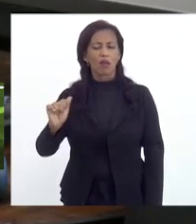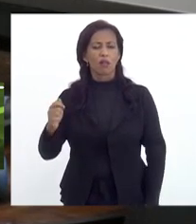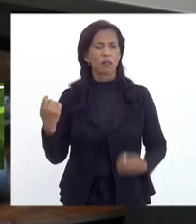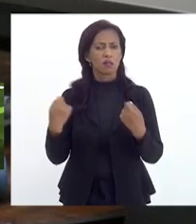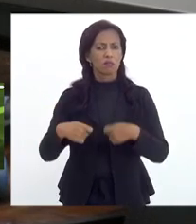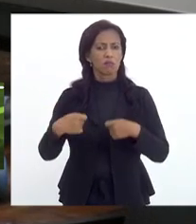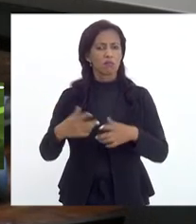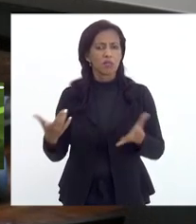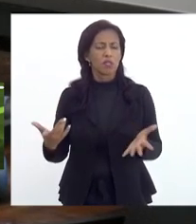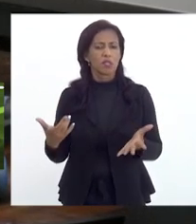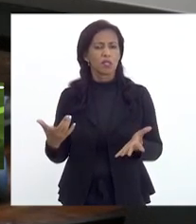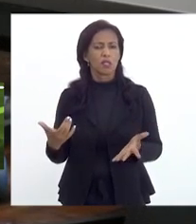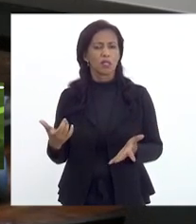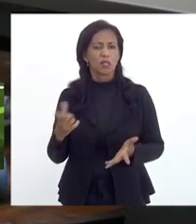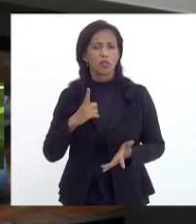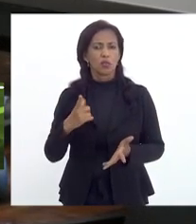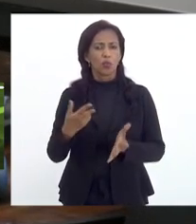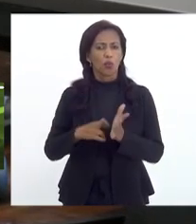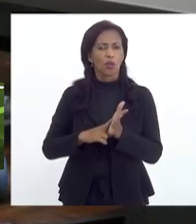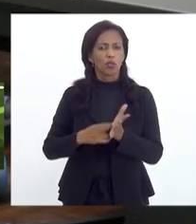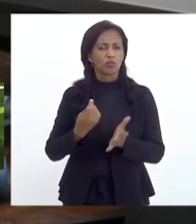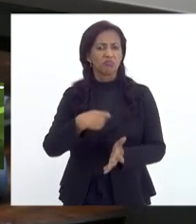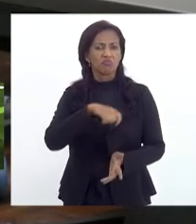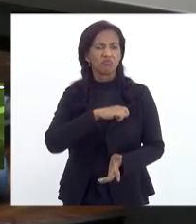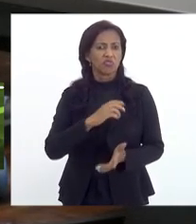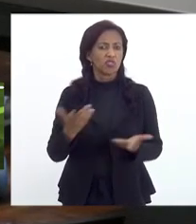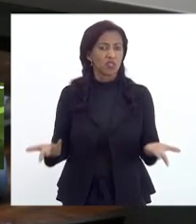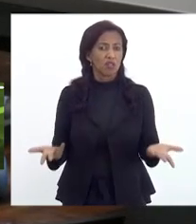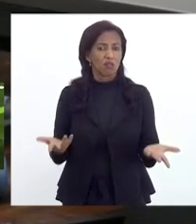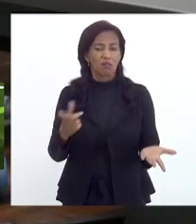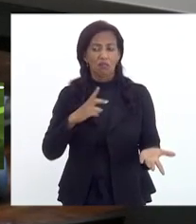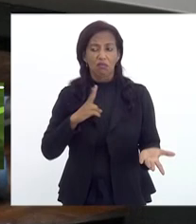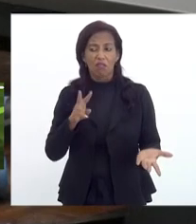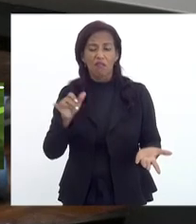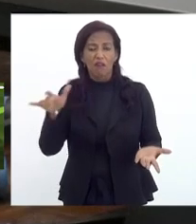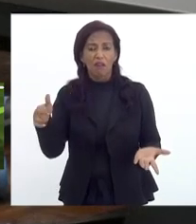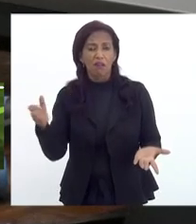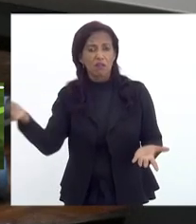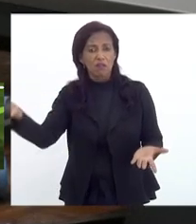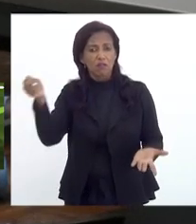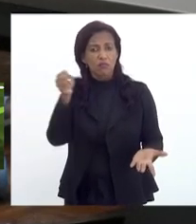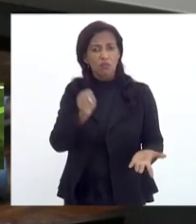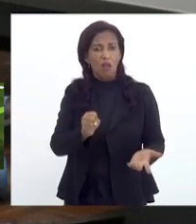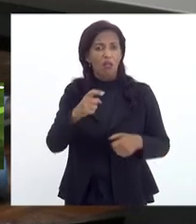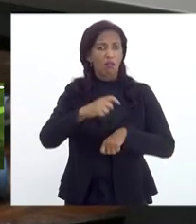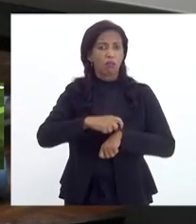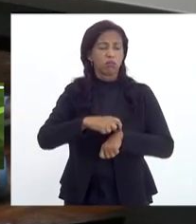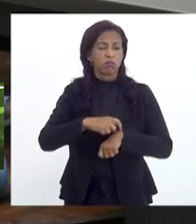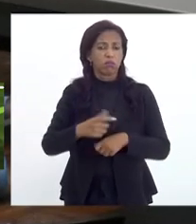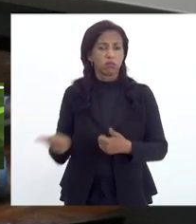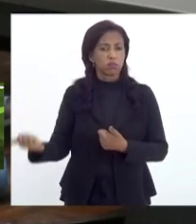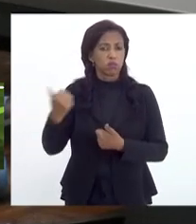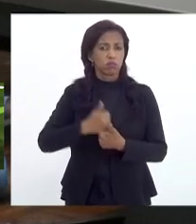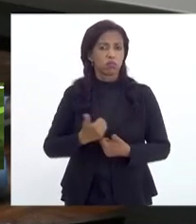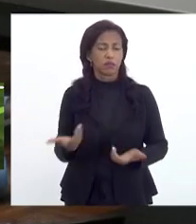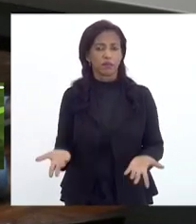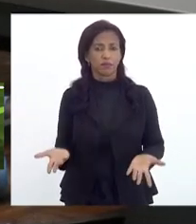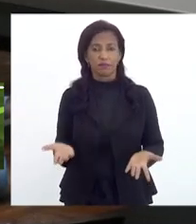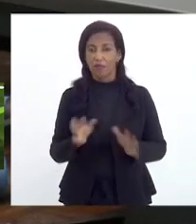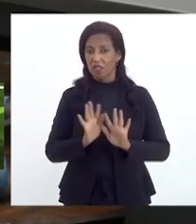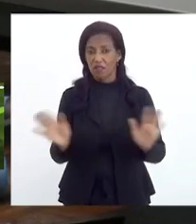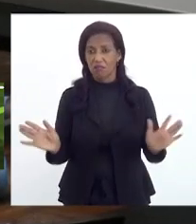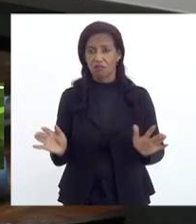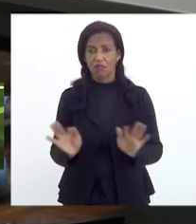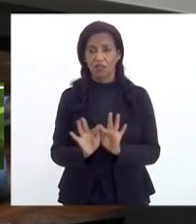necessidade De ter previsão Ou não No regime De recuperação Fiscal Tem vacância Tem que Imediatamente Suprir essa vacância É